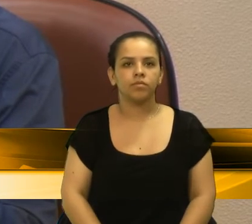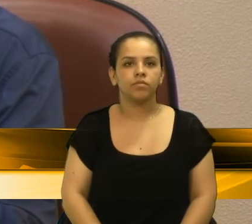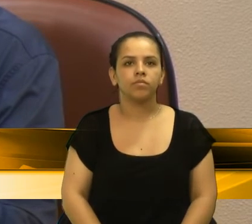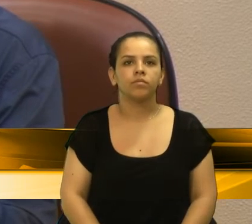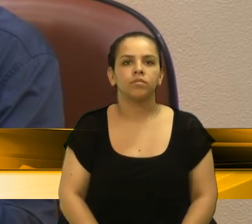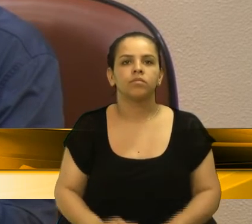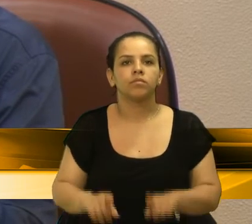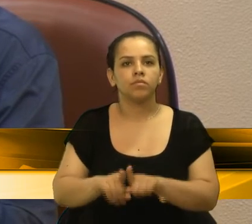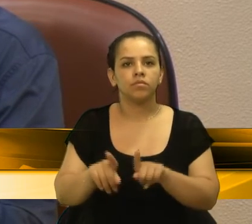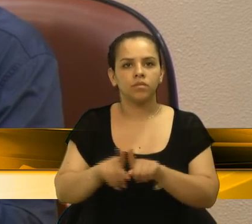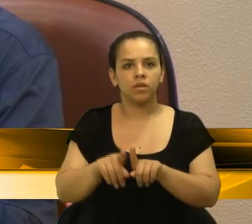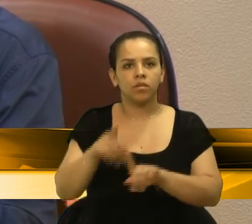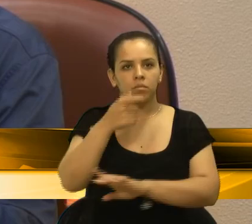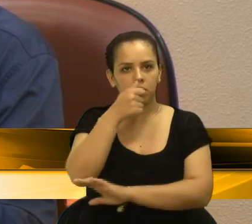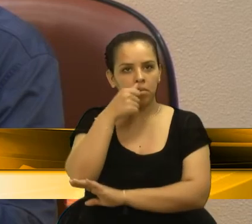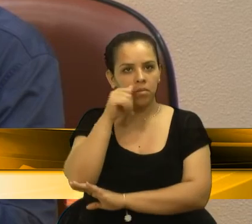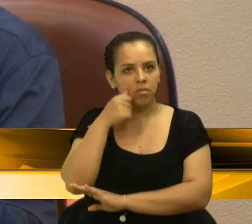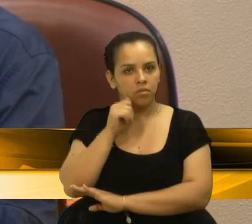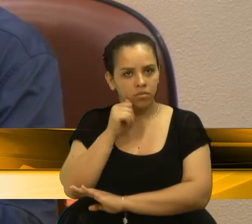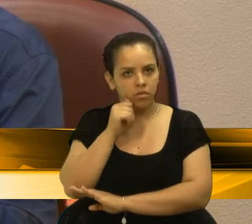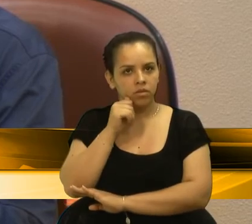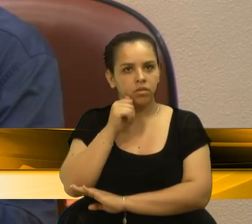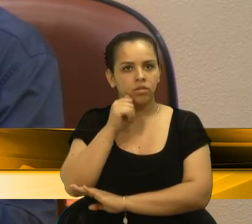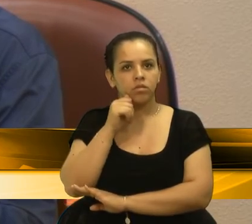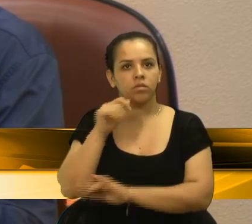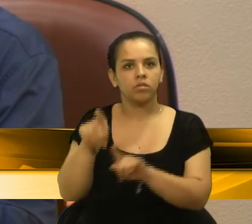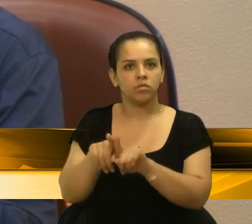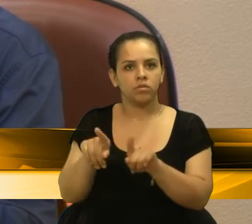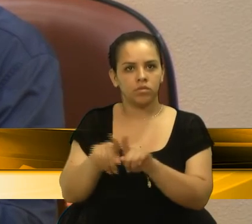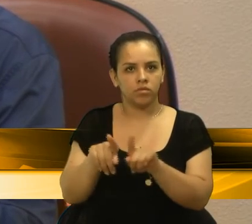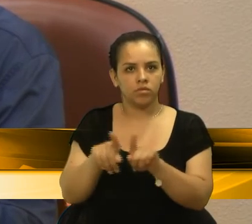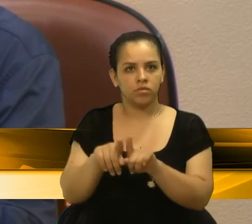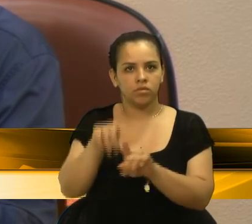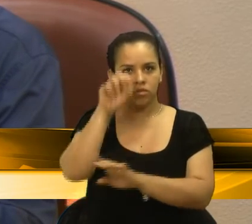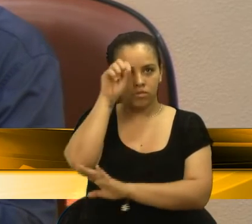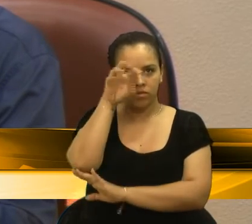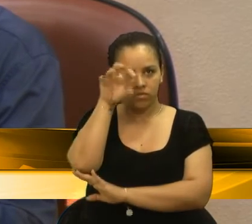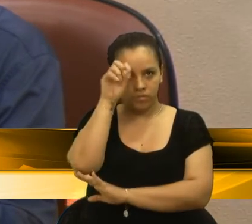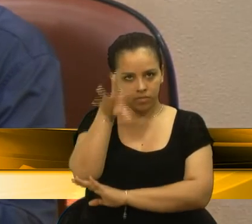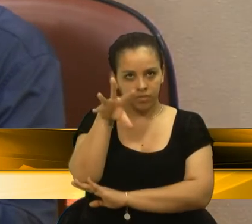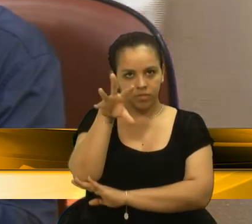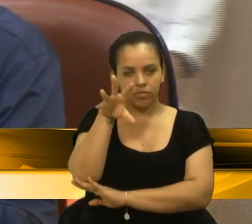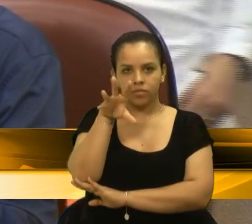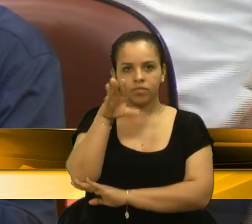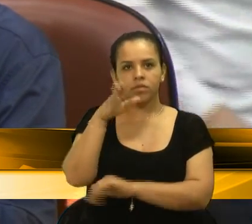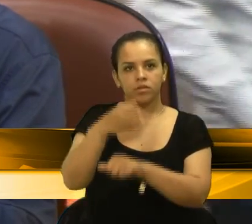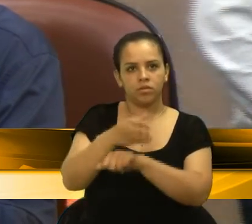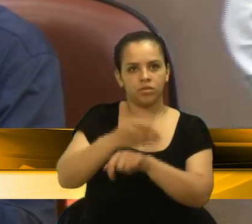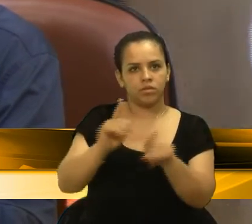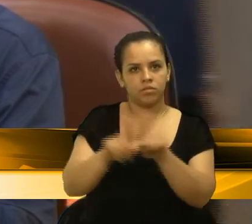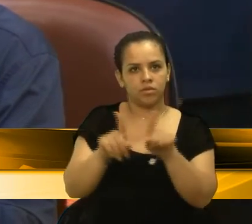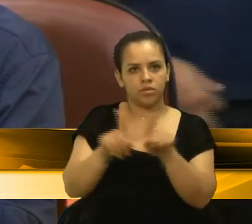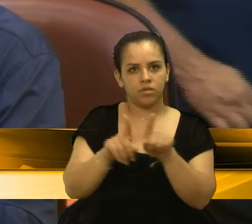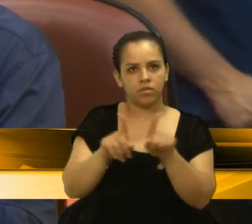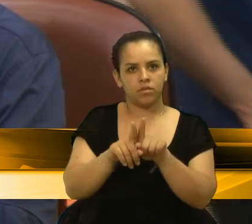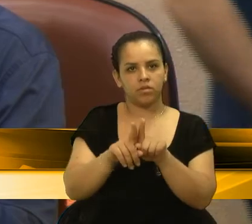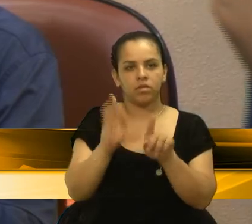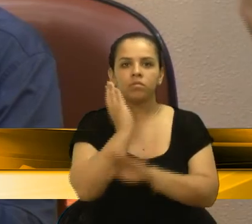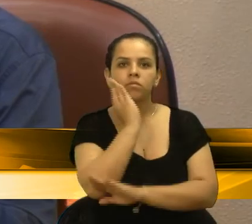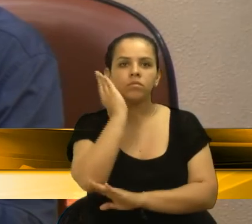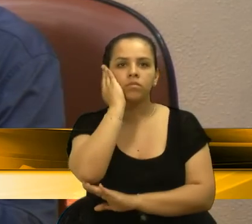relatora da comissão processante, vereadora Paula Cristina Iores de Oliveira, e do membro da comissão processante, vereador Lisandro Fiuza Gonçalves. Presente também a senhora doutora Cássia